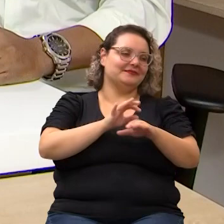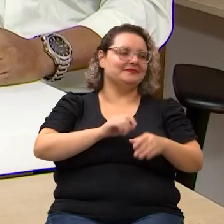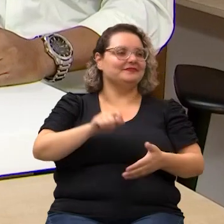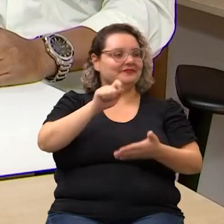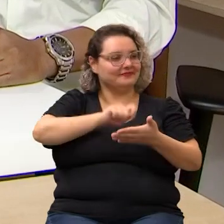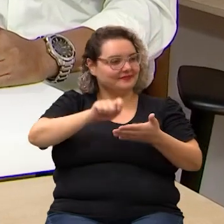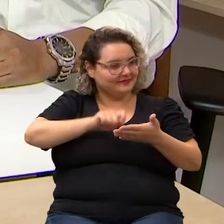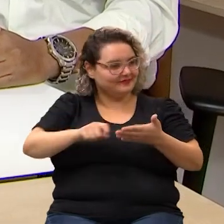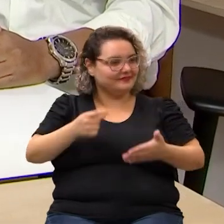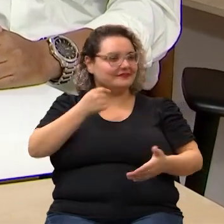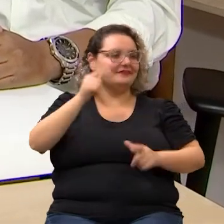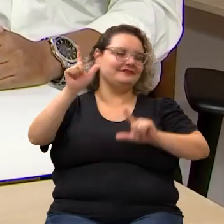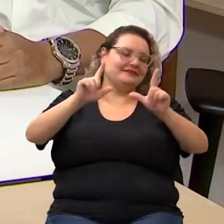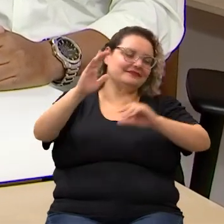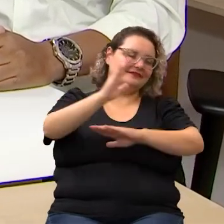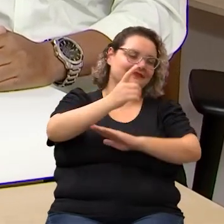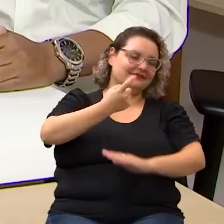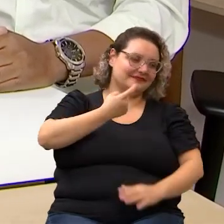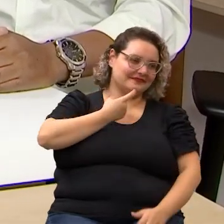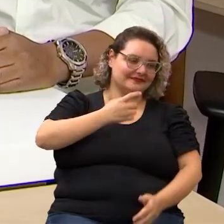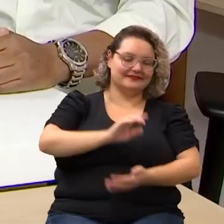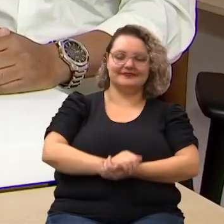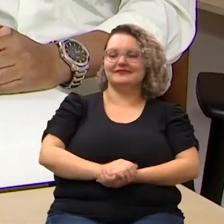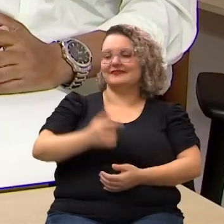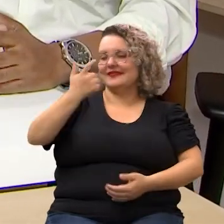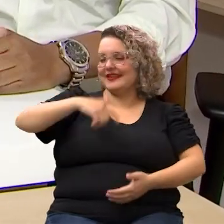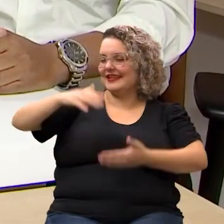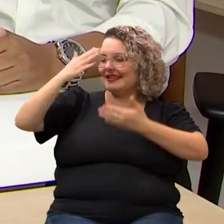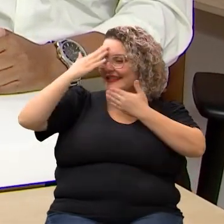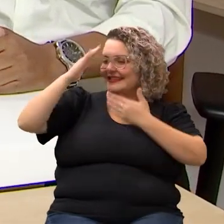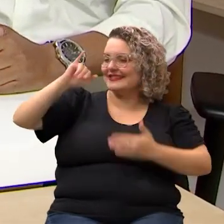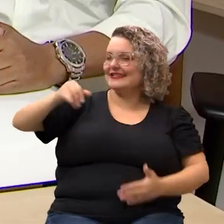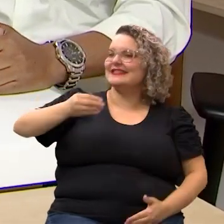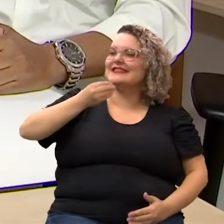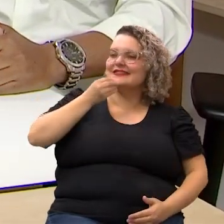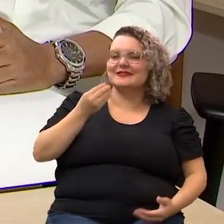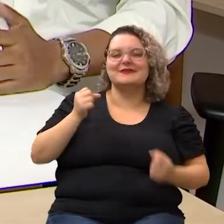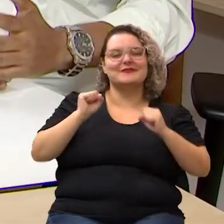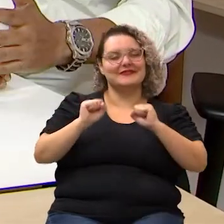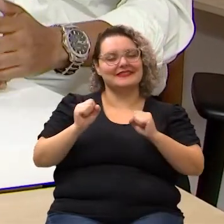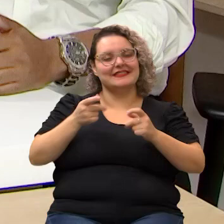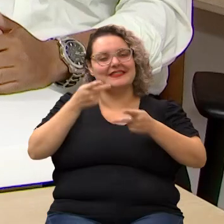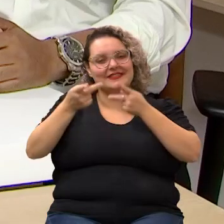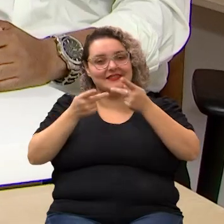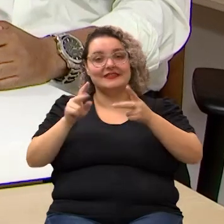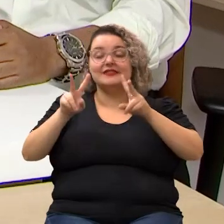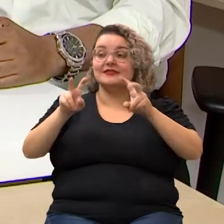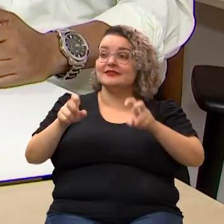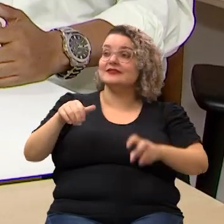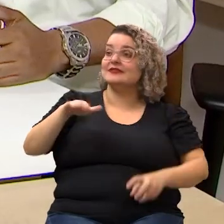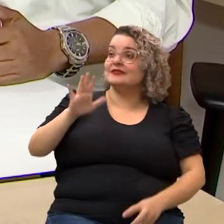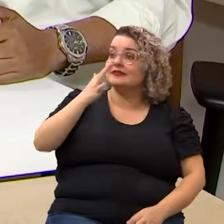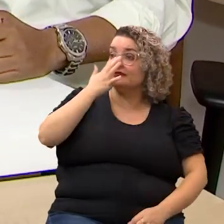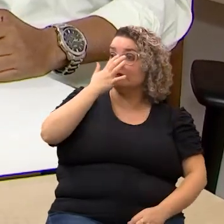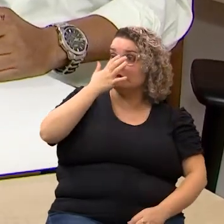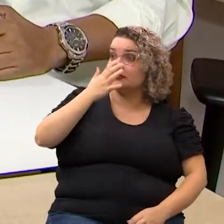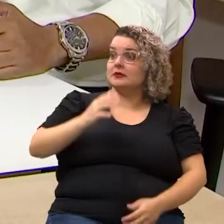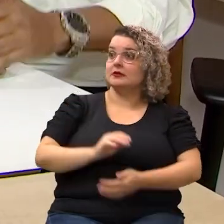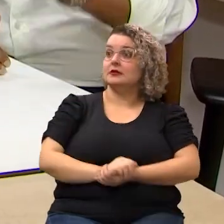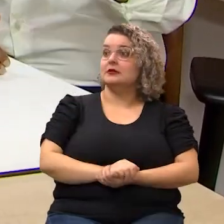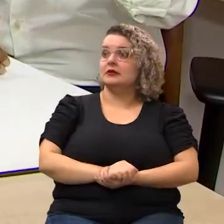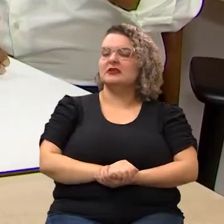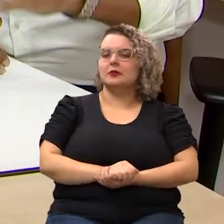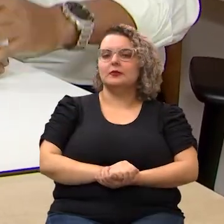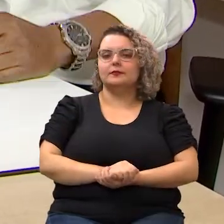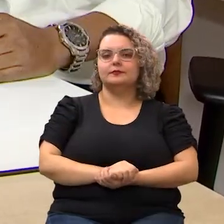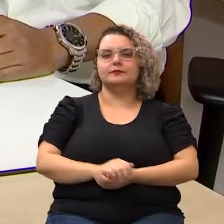aqui nesse nosso quadro da TV Câmara Campinas. Eu que agradeço pela oportunidade de poder falar sobre um tema que cada vez mais faz parte